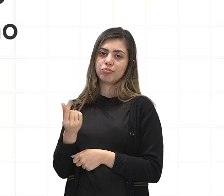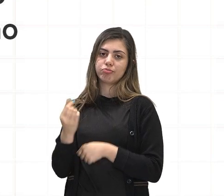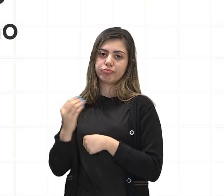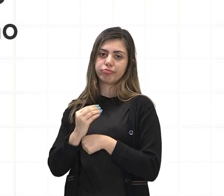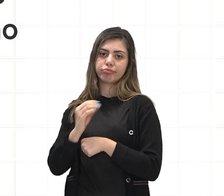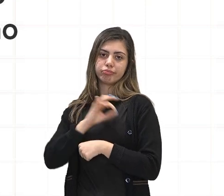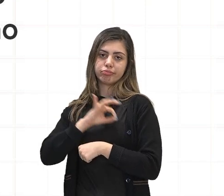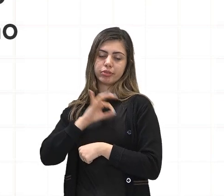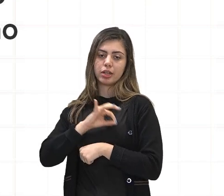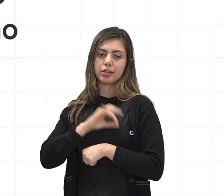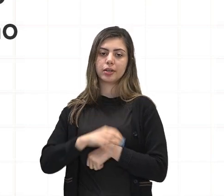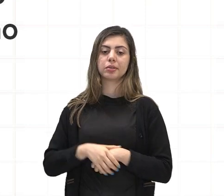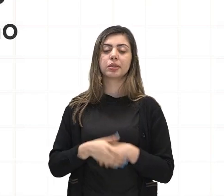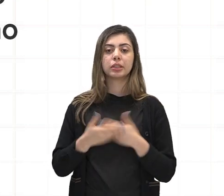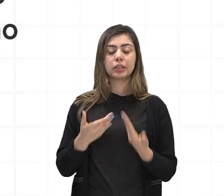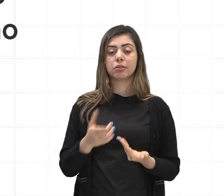alterando